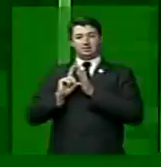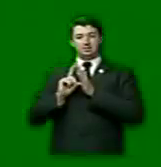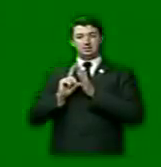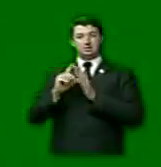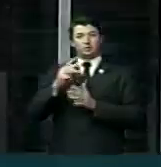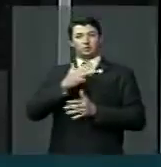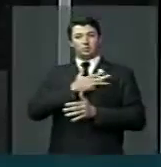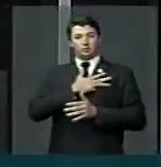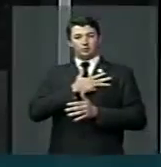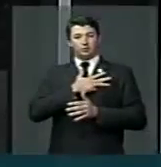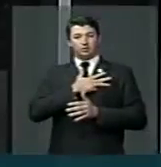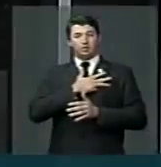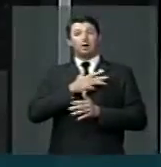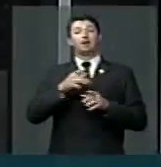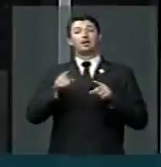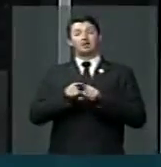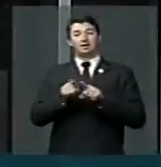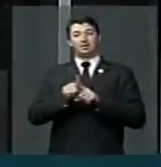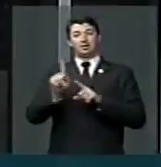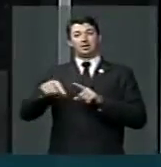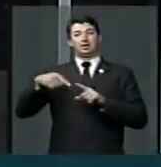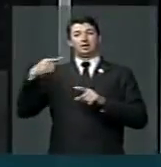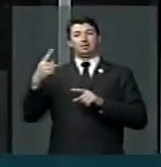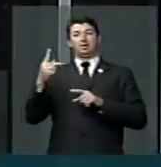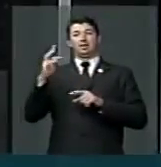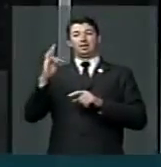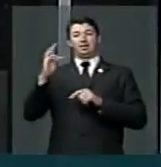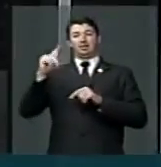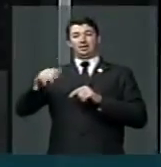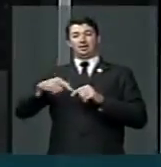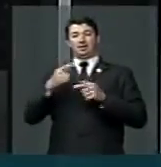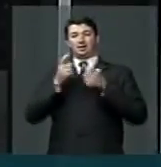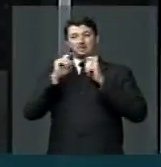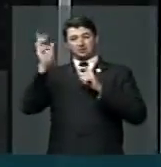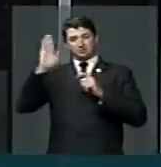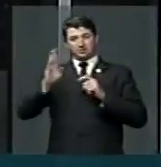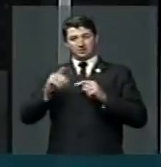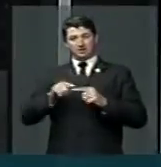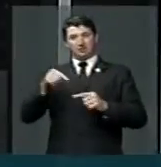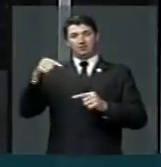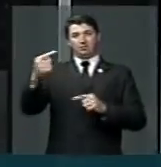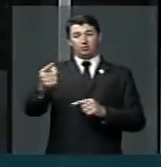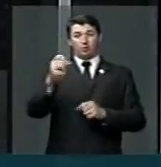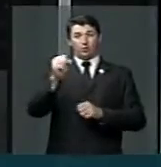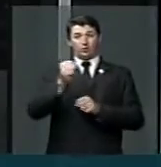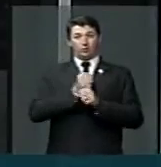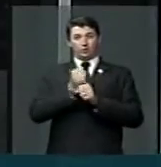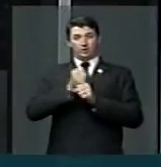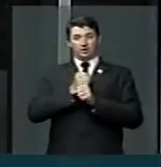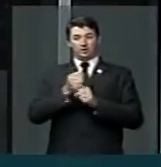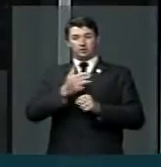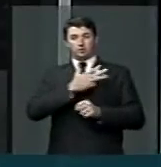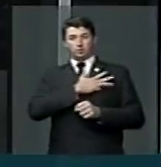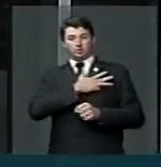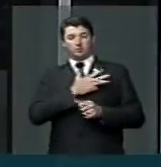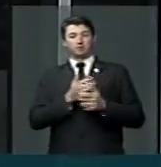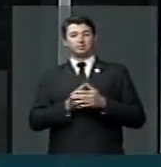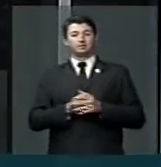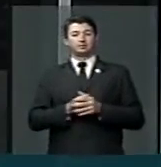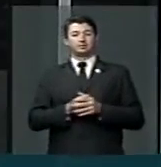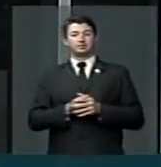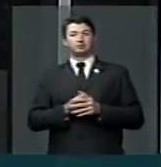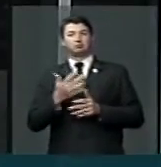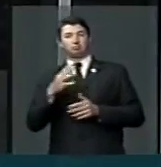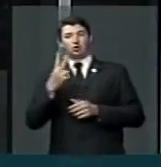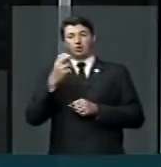Lula, depois que o Partido dos Trabalhadores governa esse país, os 8 anos do presidente Lula e pouco mais